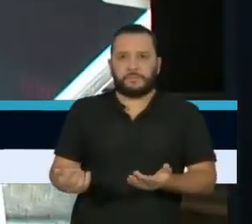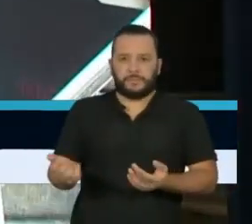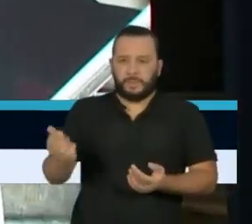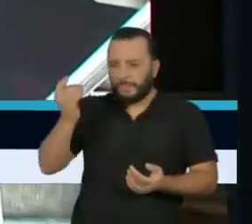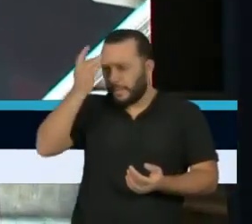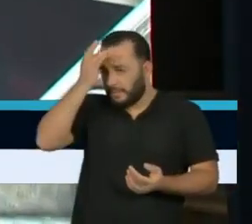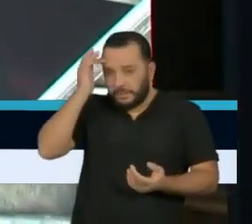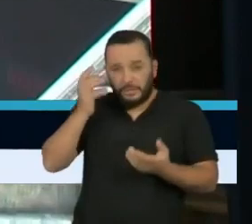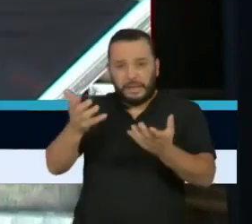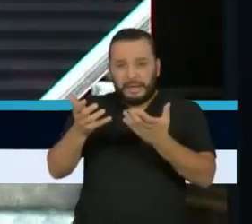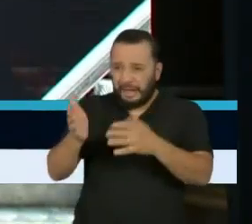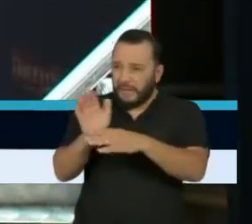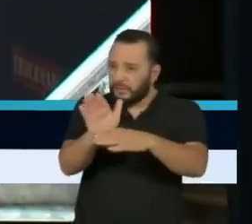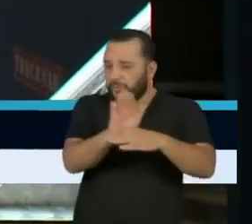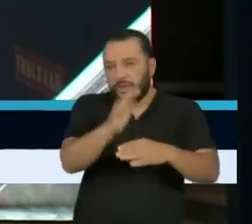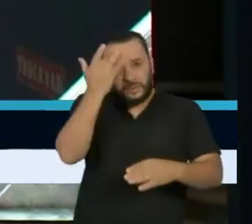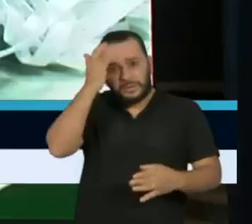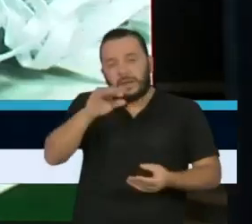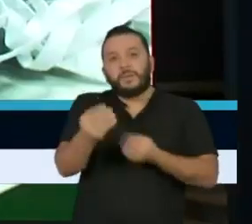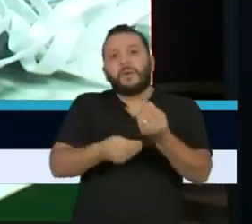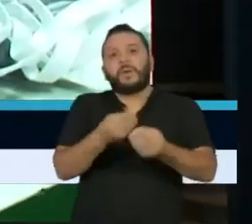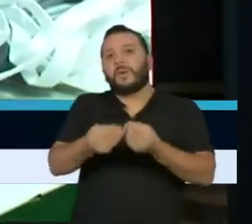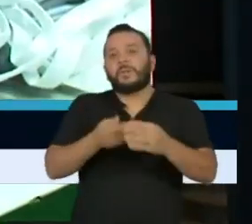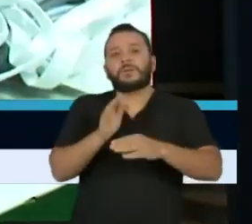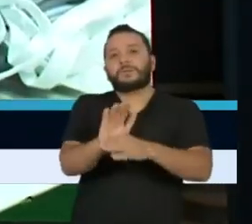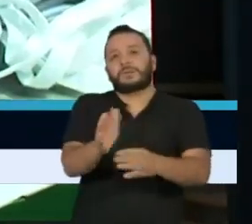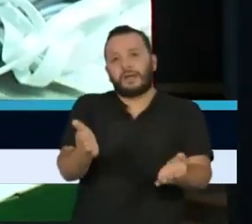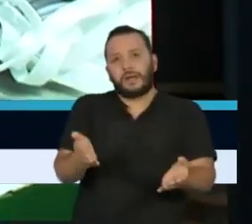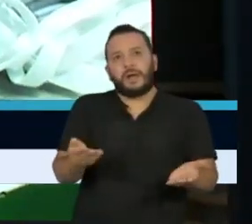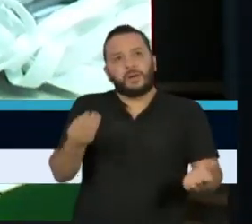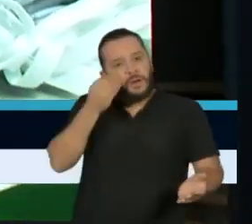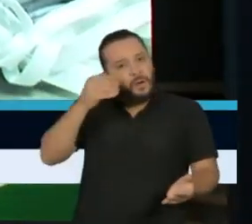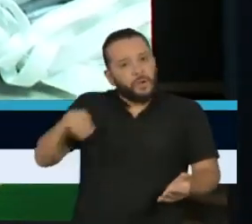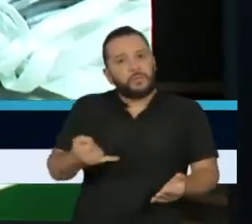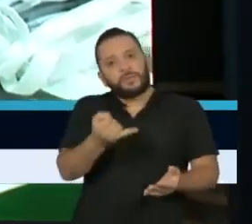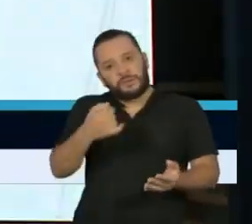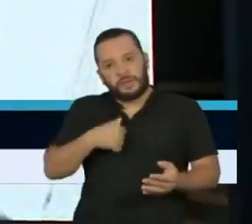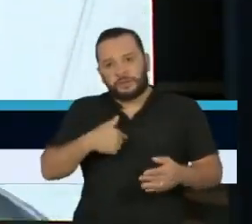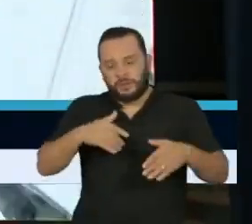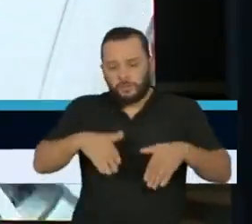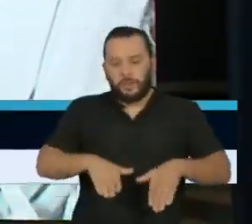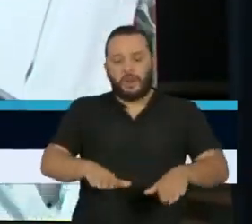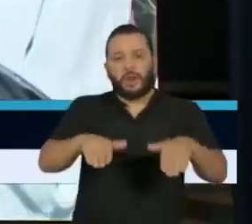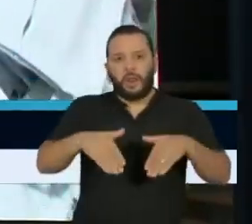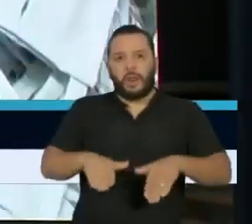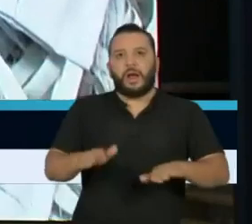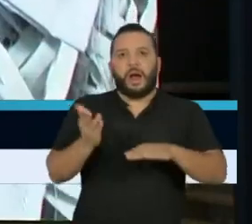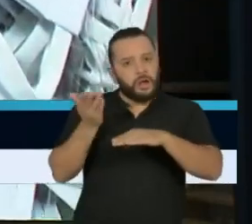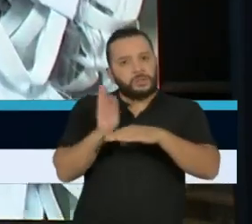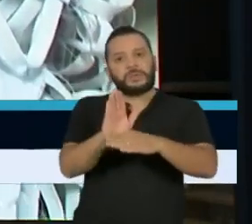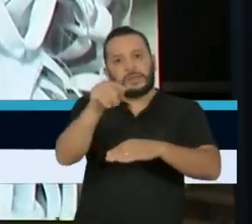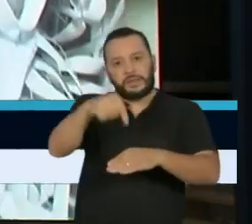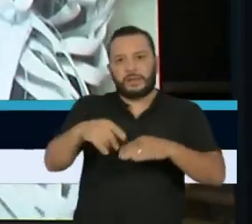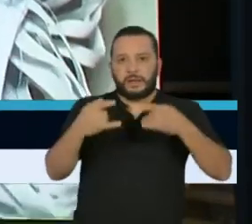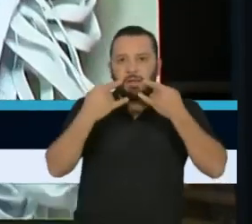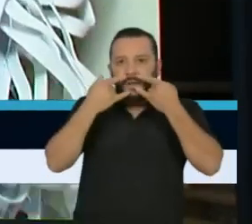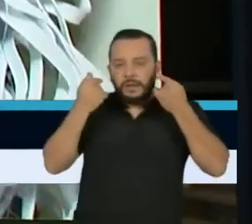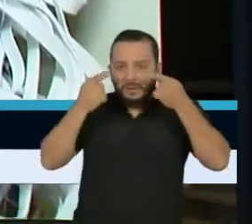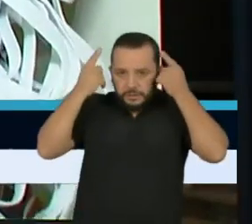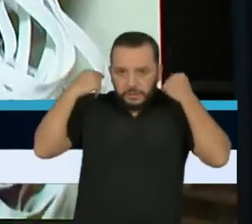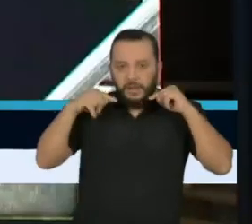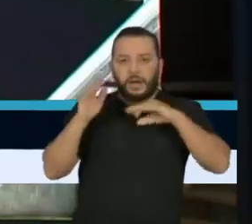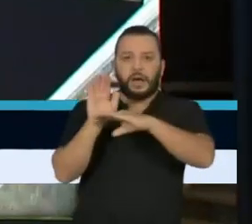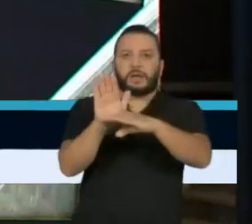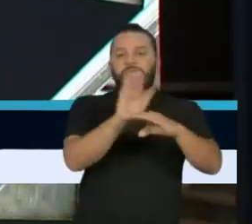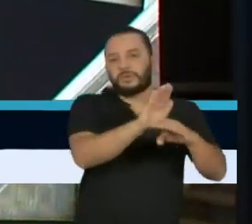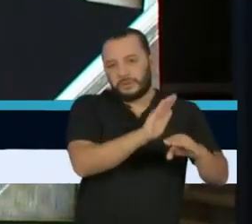gente quer ajudar e não sabe como. E surgiu essa oportunidade, para mim é uma honra estar aqui, tá fazendo essas máscaras,